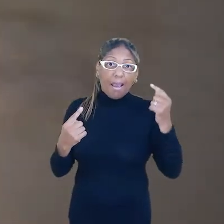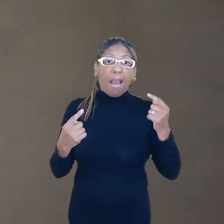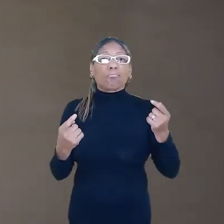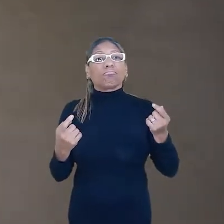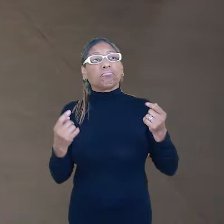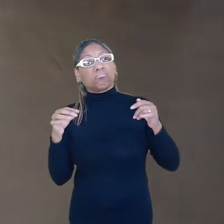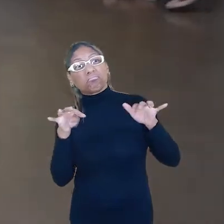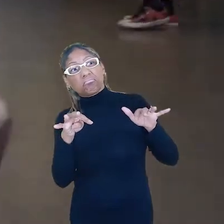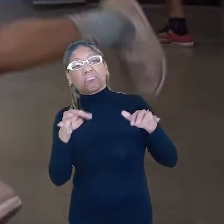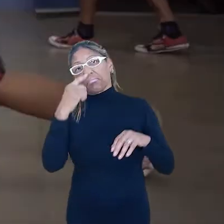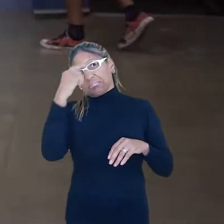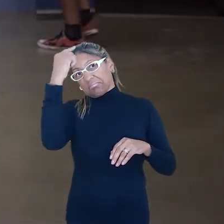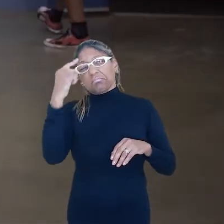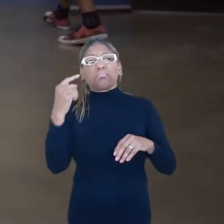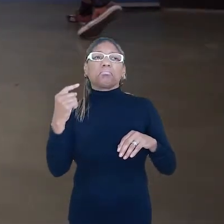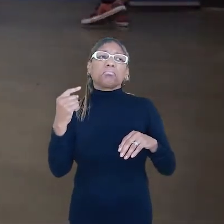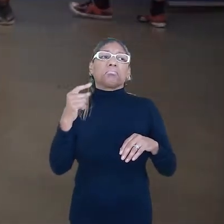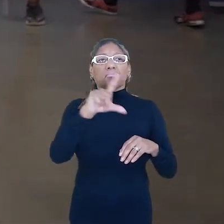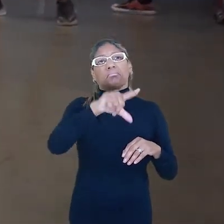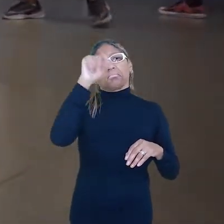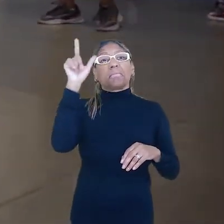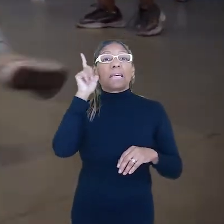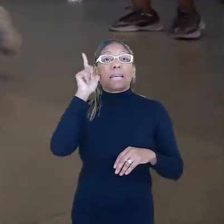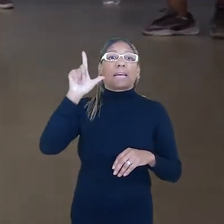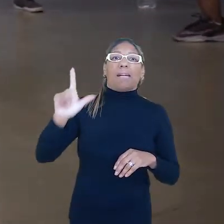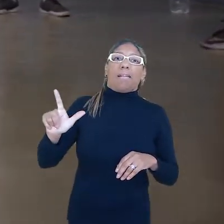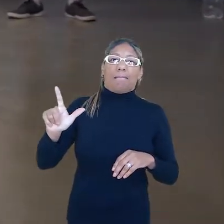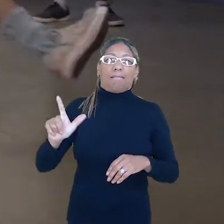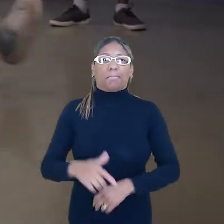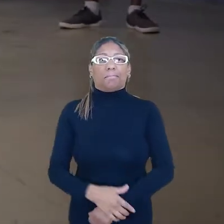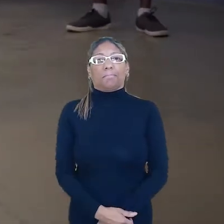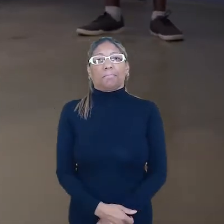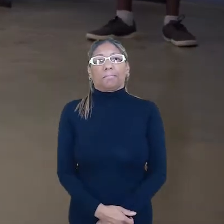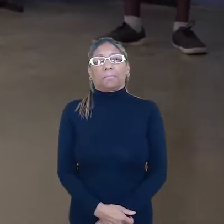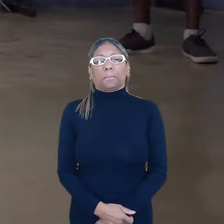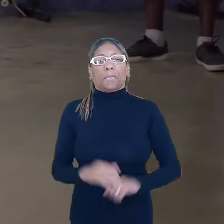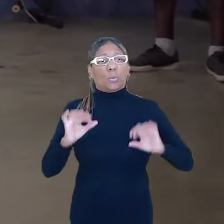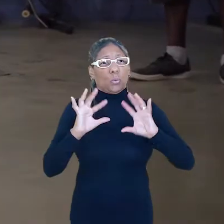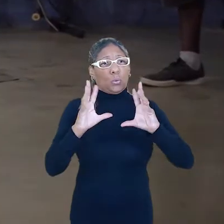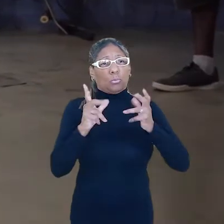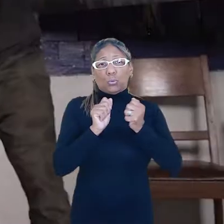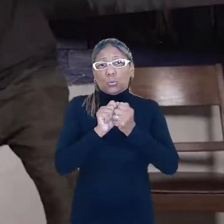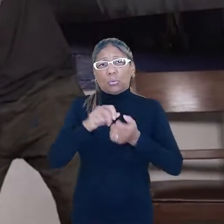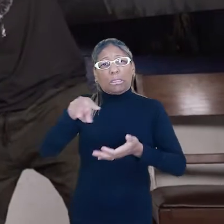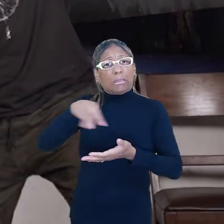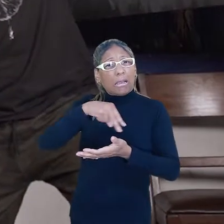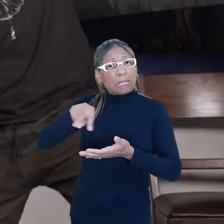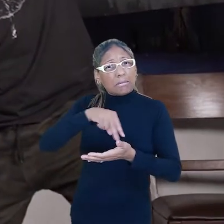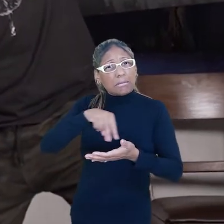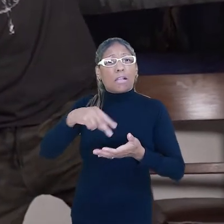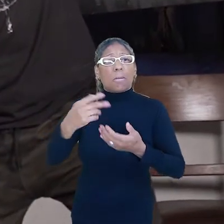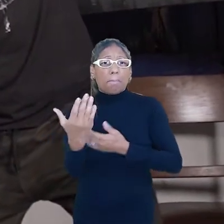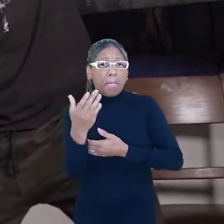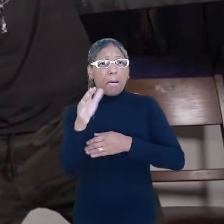criativo, tiver mais flow, mais criatividade, mais fundamento, é o que ganha a batalha. todo mundo junto dançando,